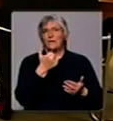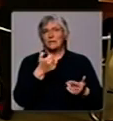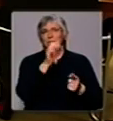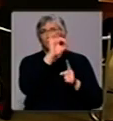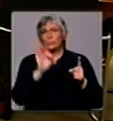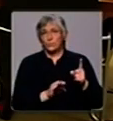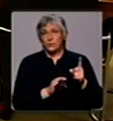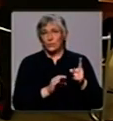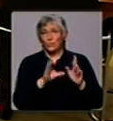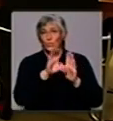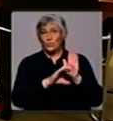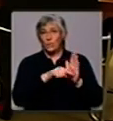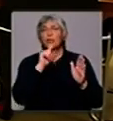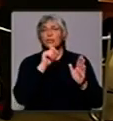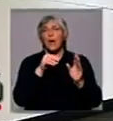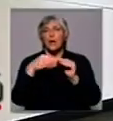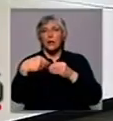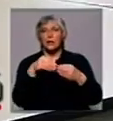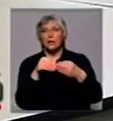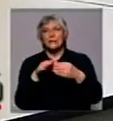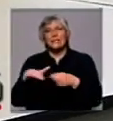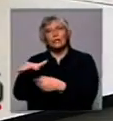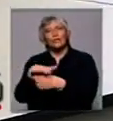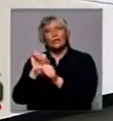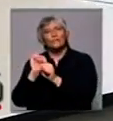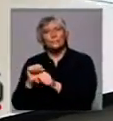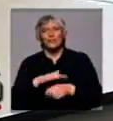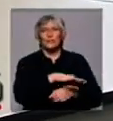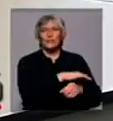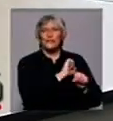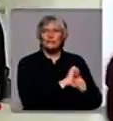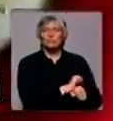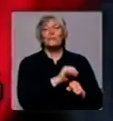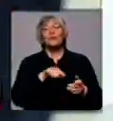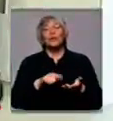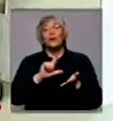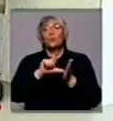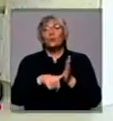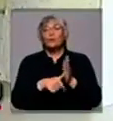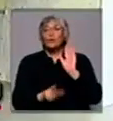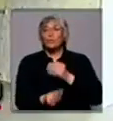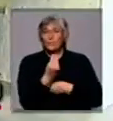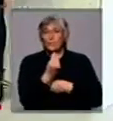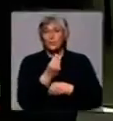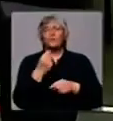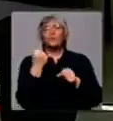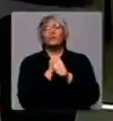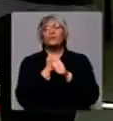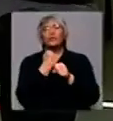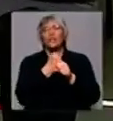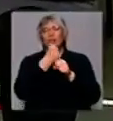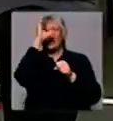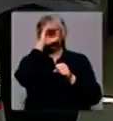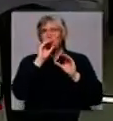currículo seja ajustado localmente. Durante a vigência do projeto piloto, vários funcionários do Ministério da Educação vão trabalhar para